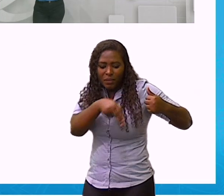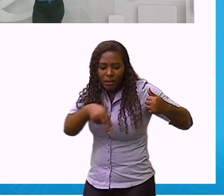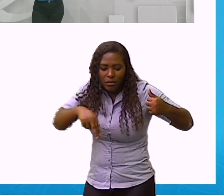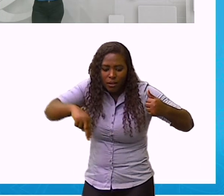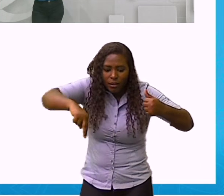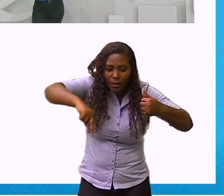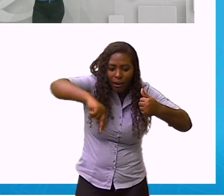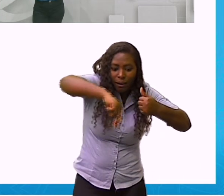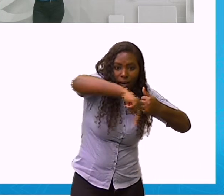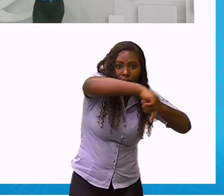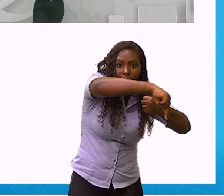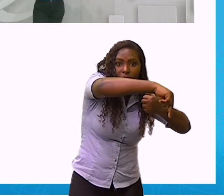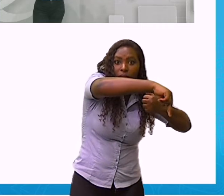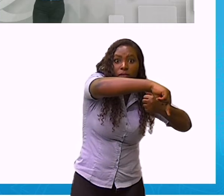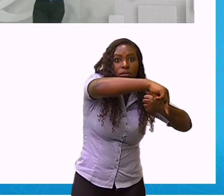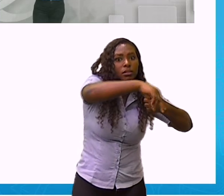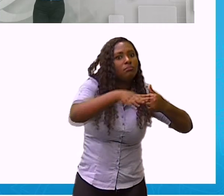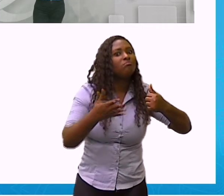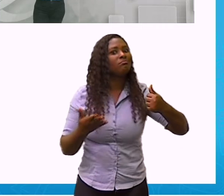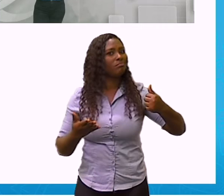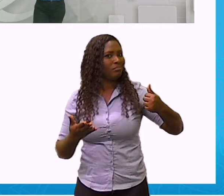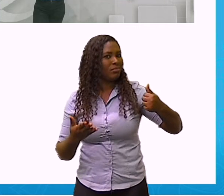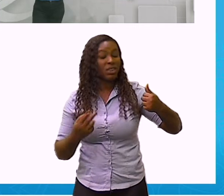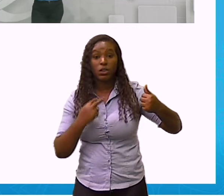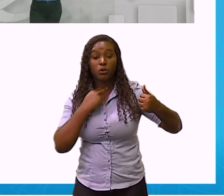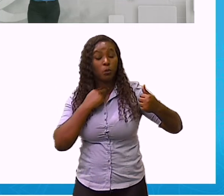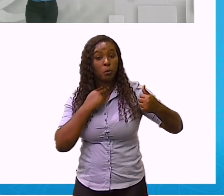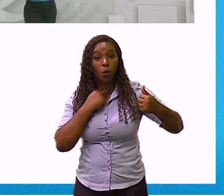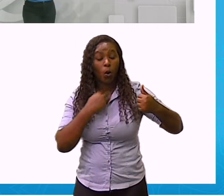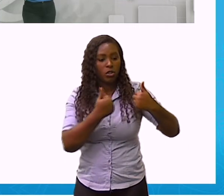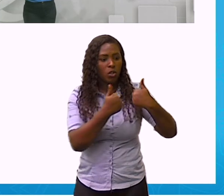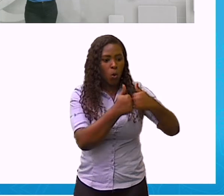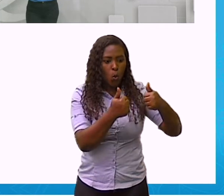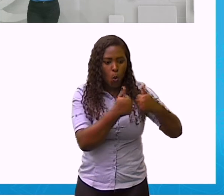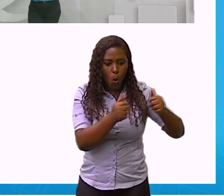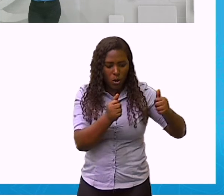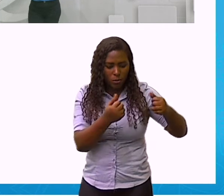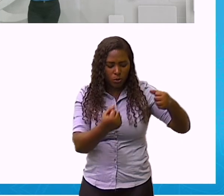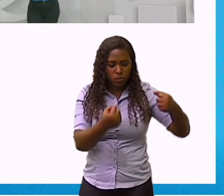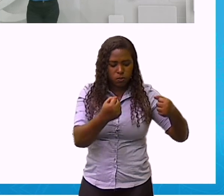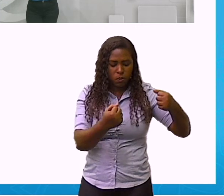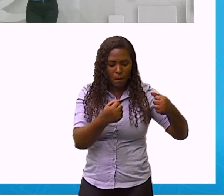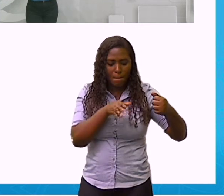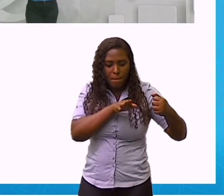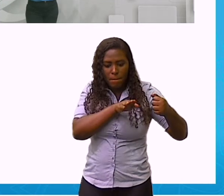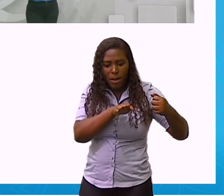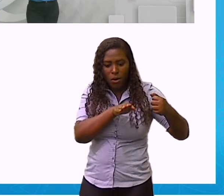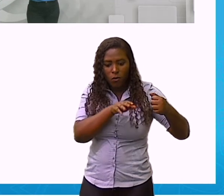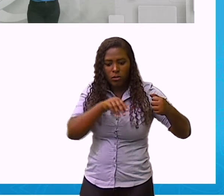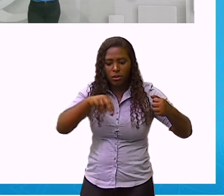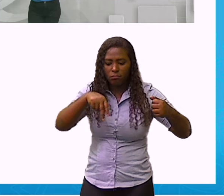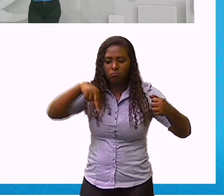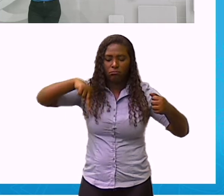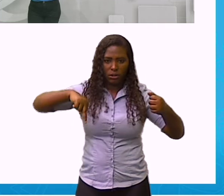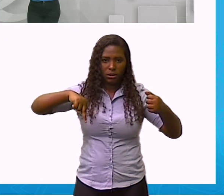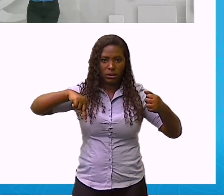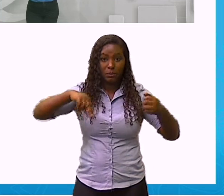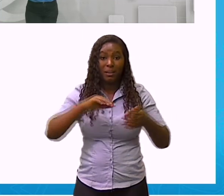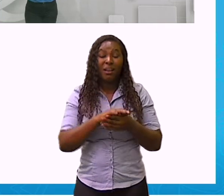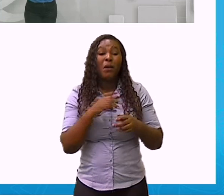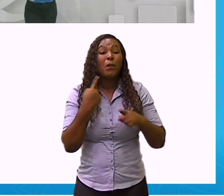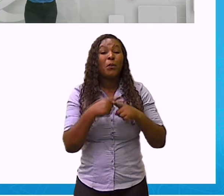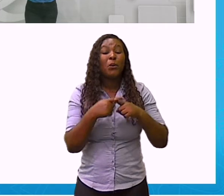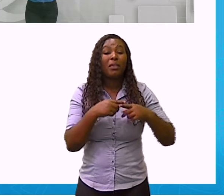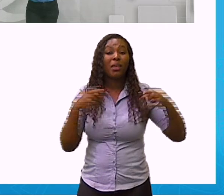veículo, ele olha sempre para o lado para ver se vem outro veículo. Ele pode estar atento com essa situação e